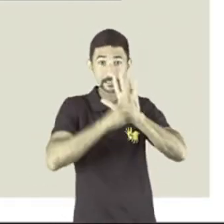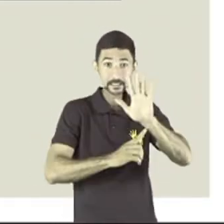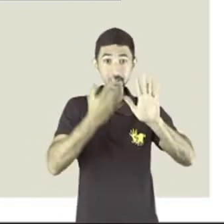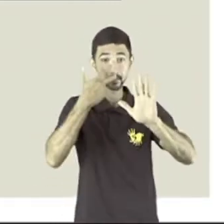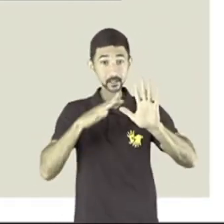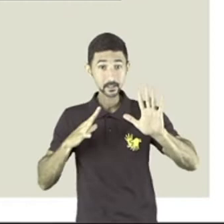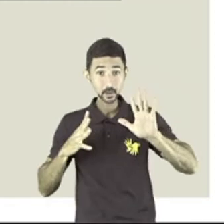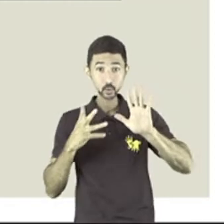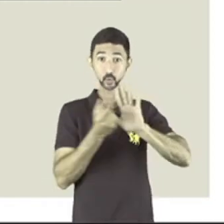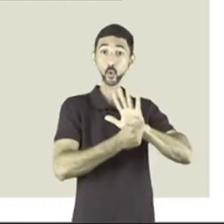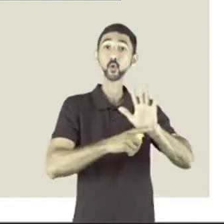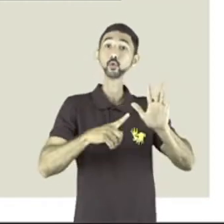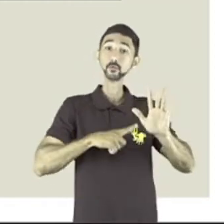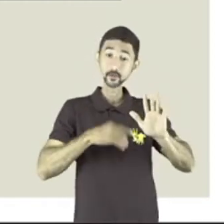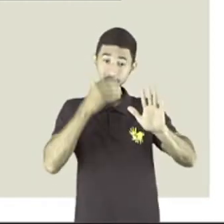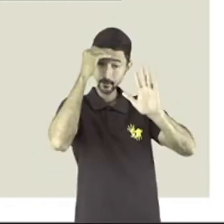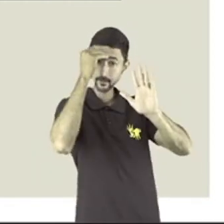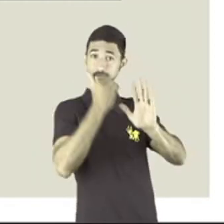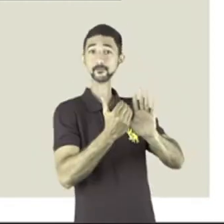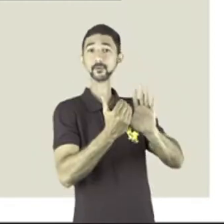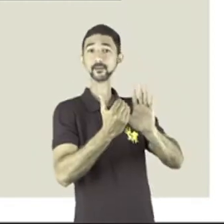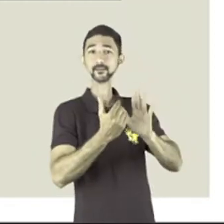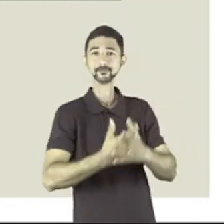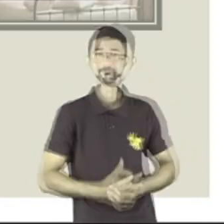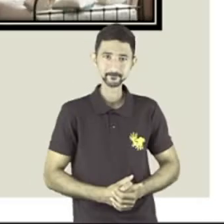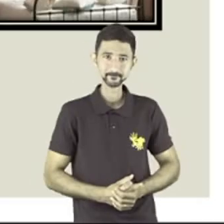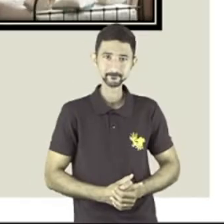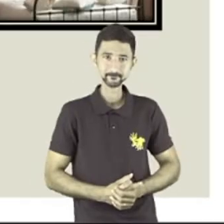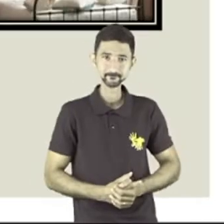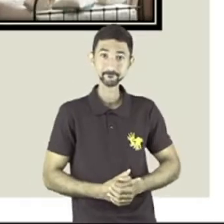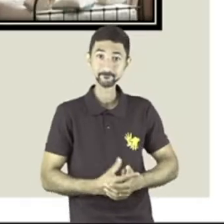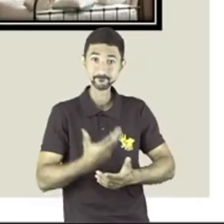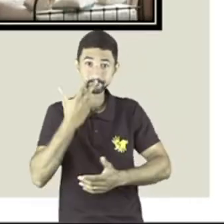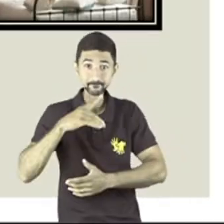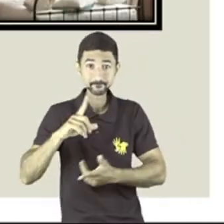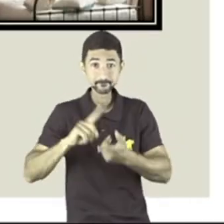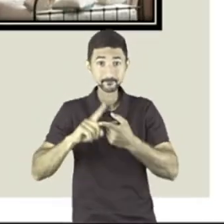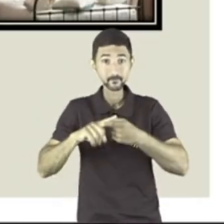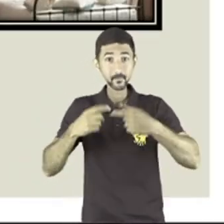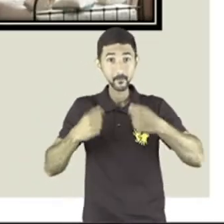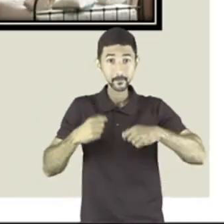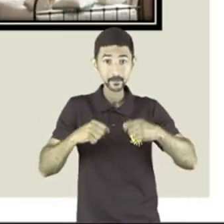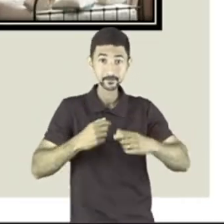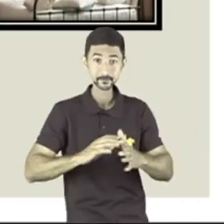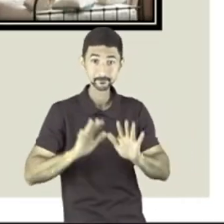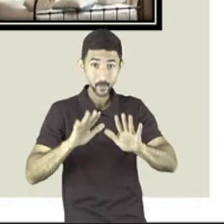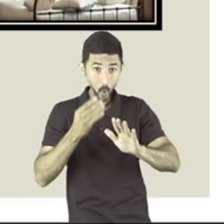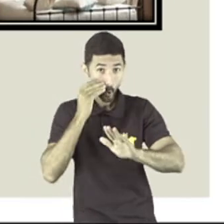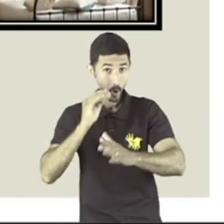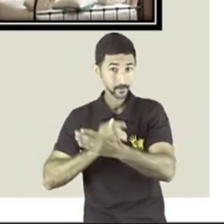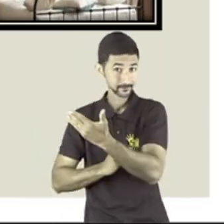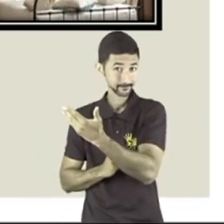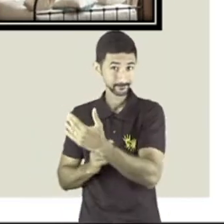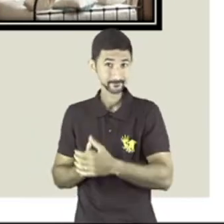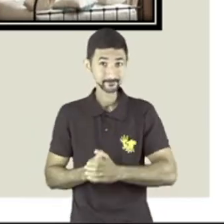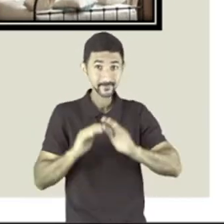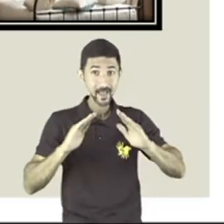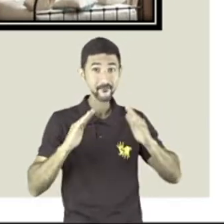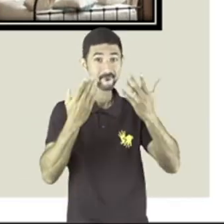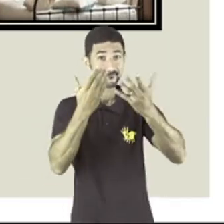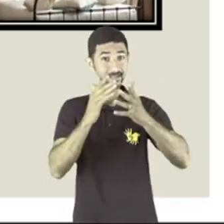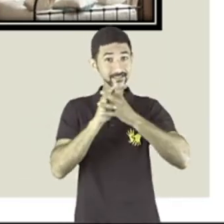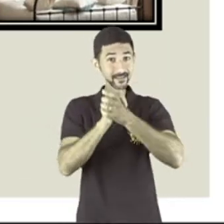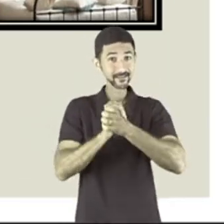crianças todos têm de respeitar. Criança também deve, olha aqui, criança, festejar